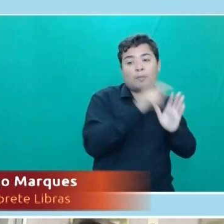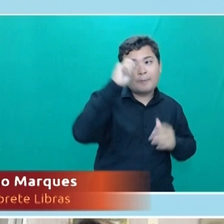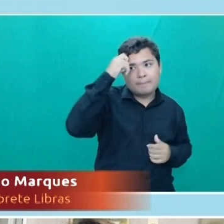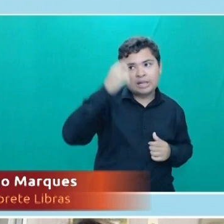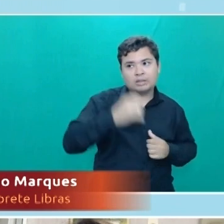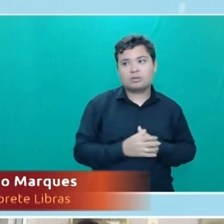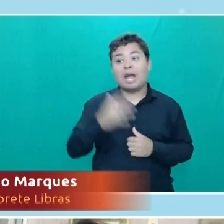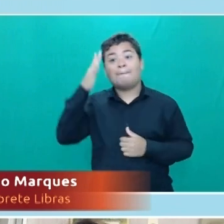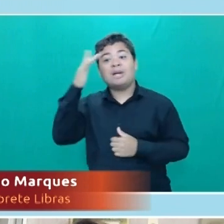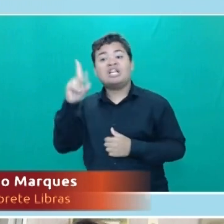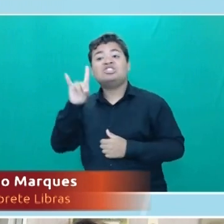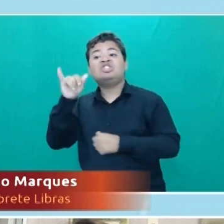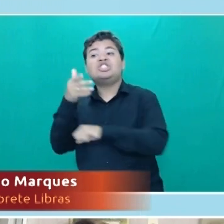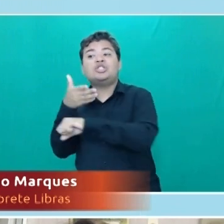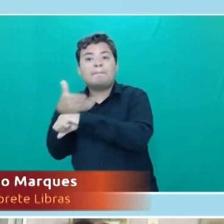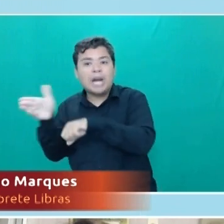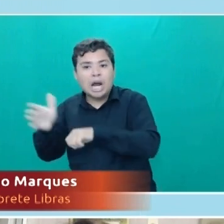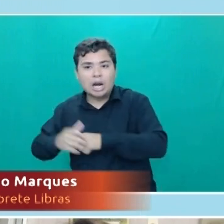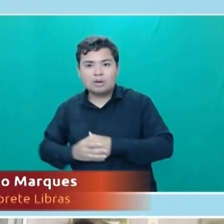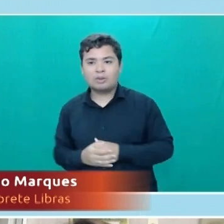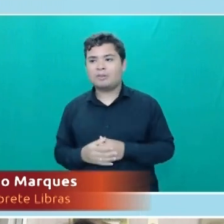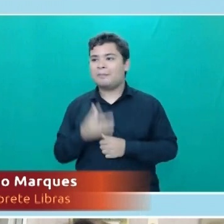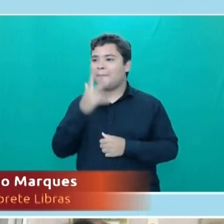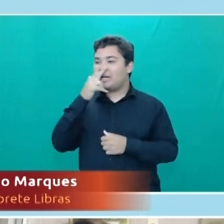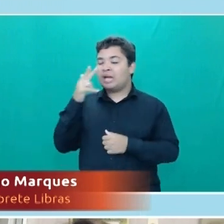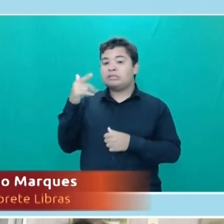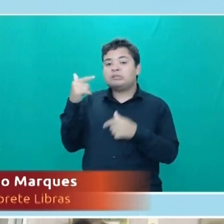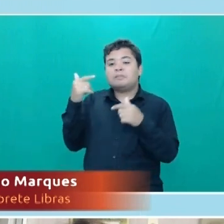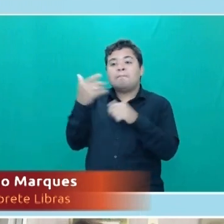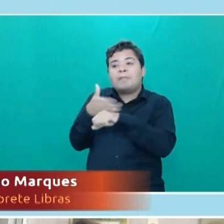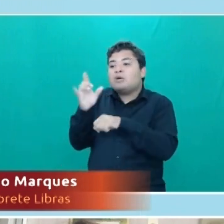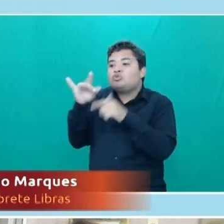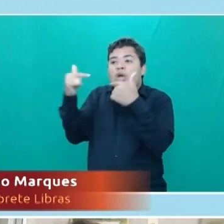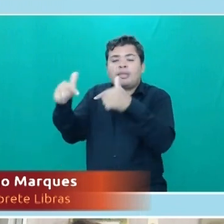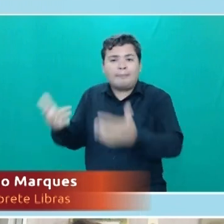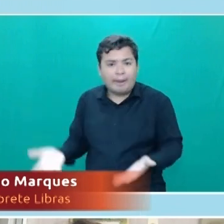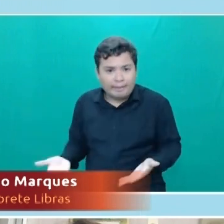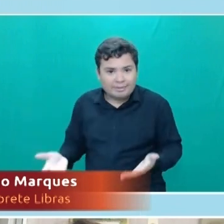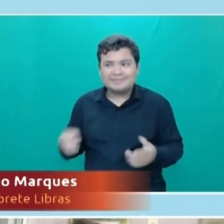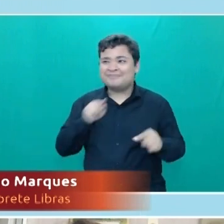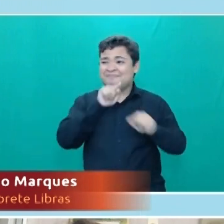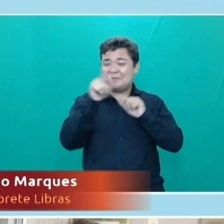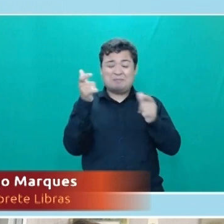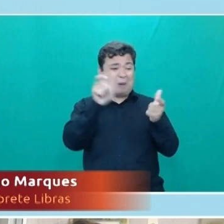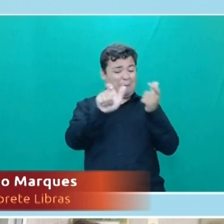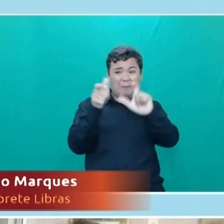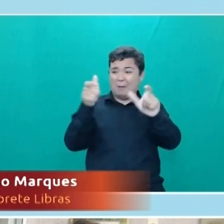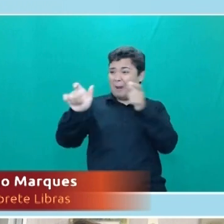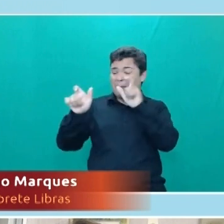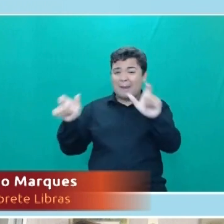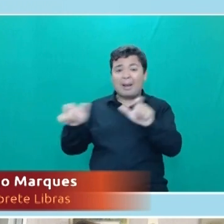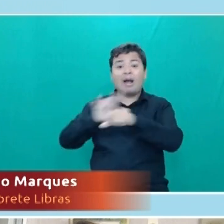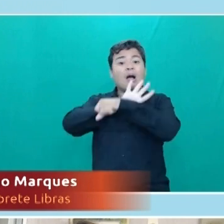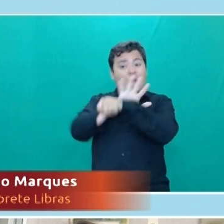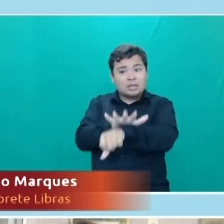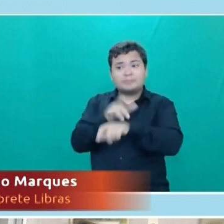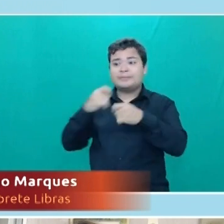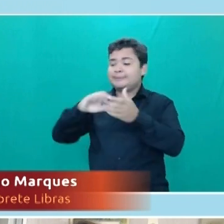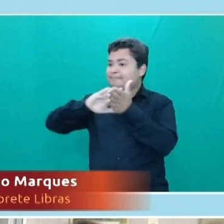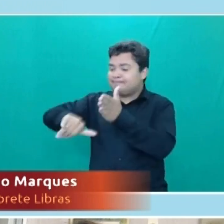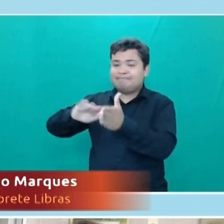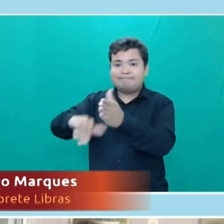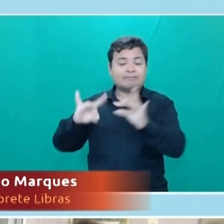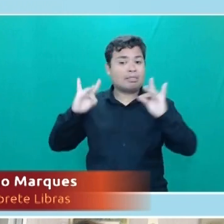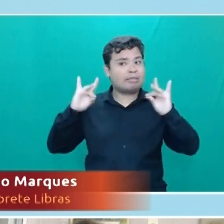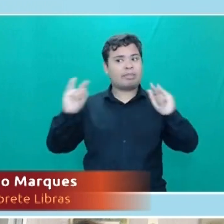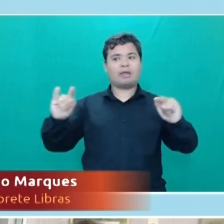país. São várias expressões racistas que têm que ser, de fato, abolidas, e a gente tem que colocar isso em discussão todos os dias